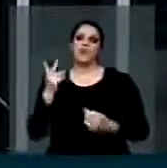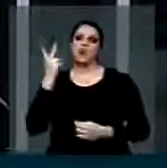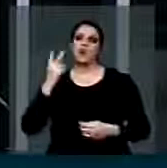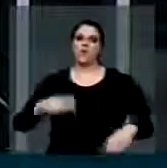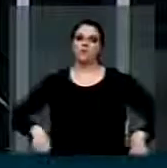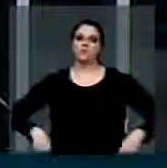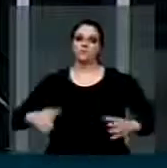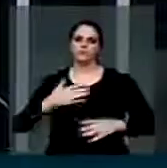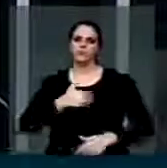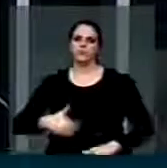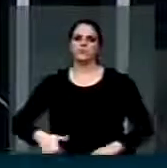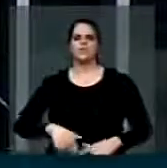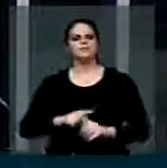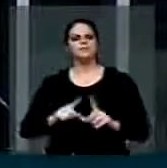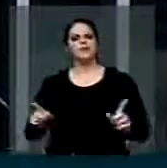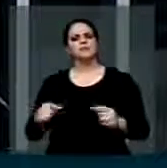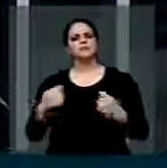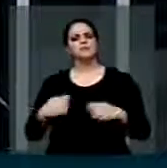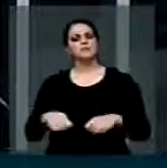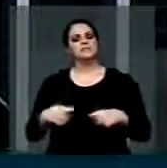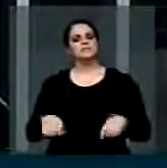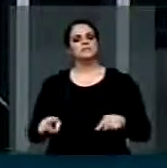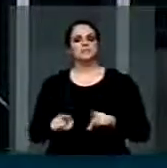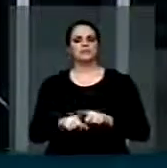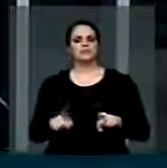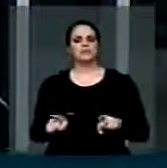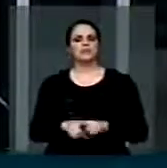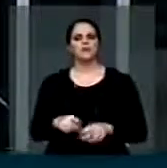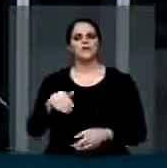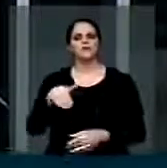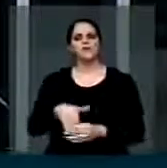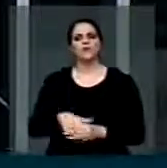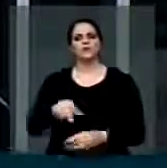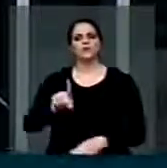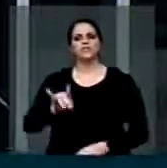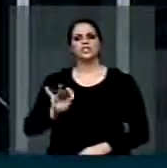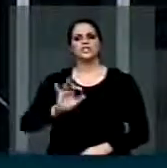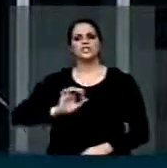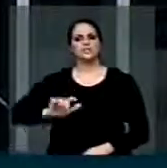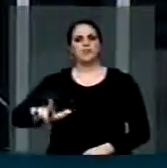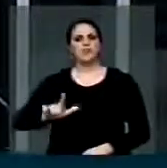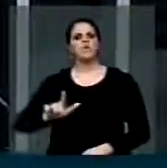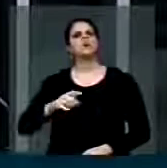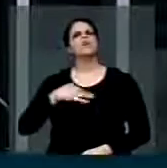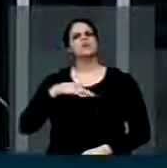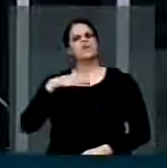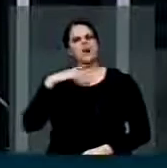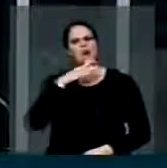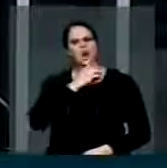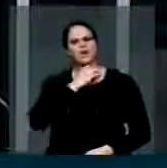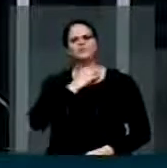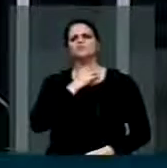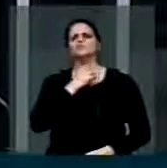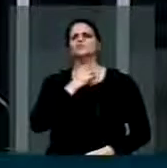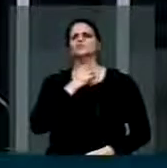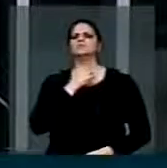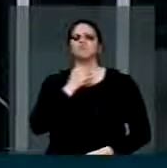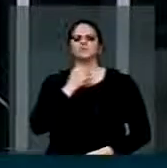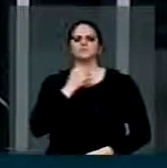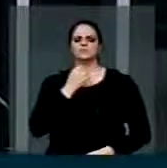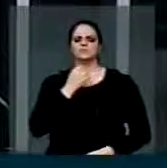financiamentos. A gente precisa ver também aqui o voto distrital. Eu acho que ele não é muito